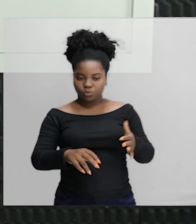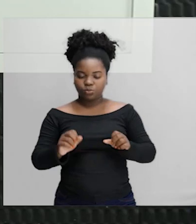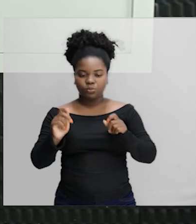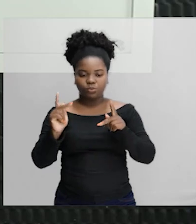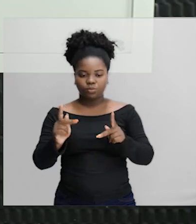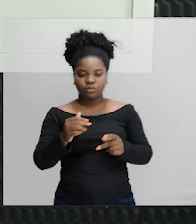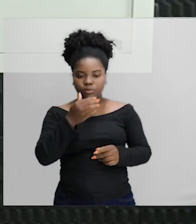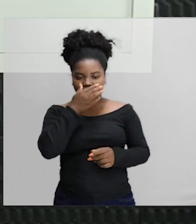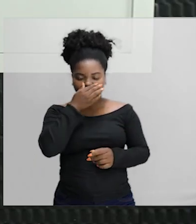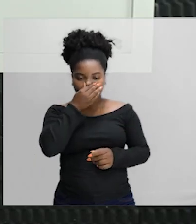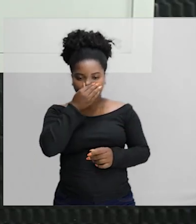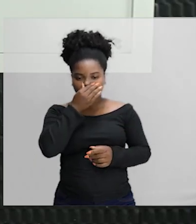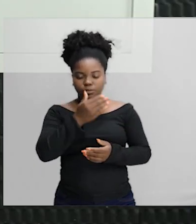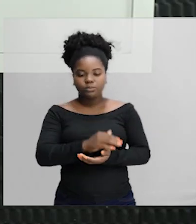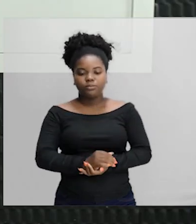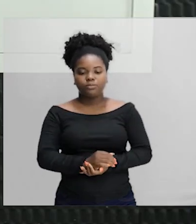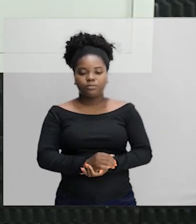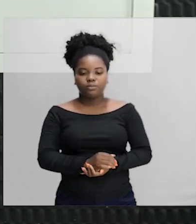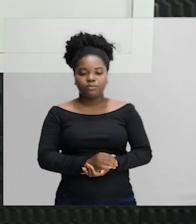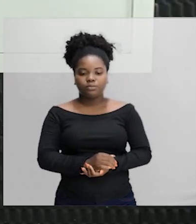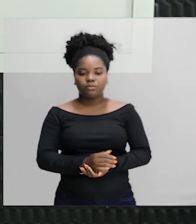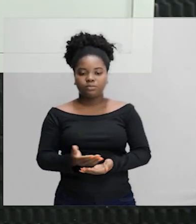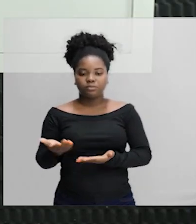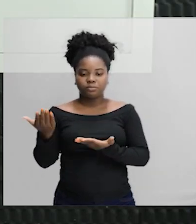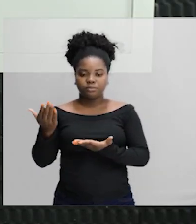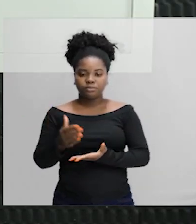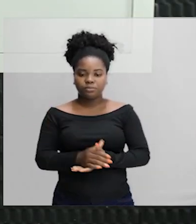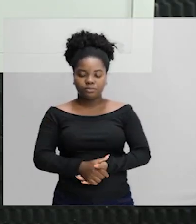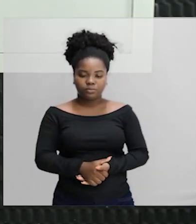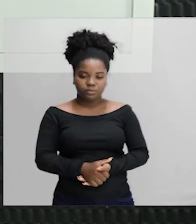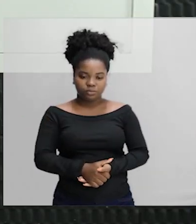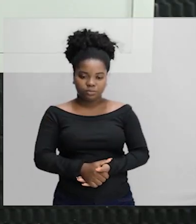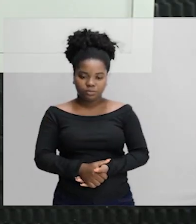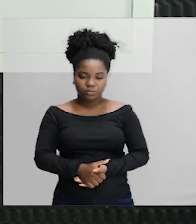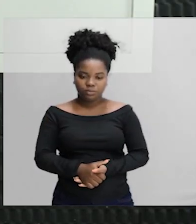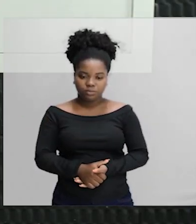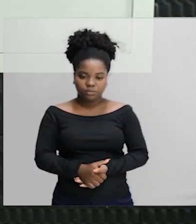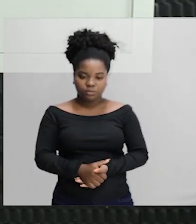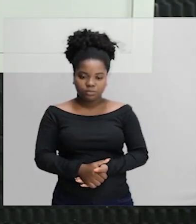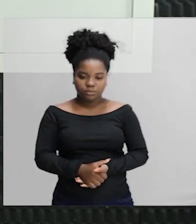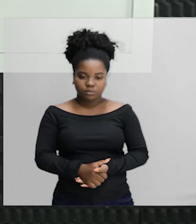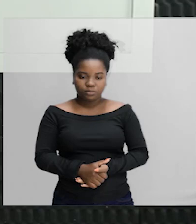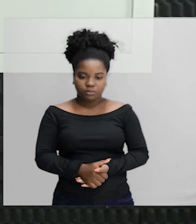Certo? Na quarta questão, um fio de comprimento